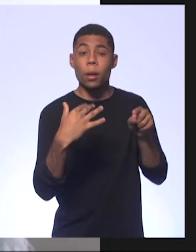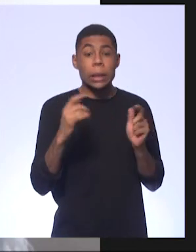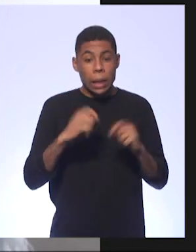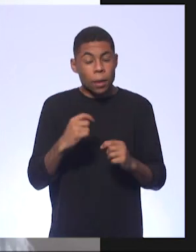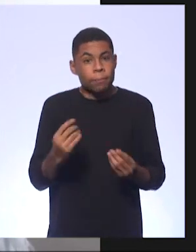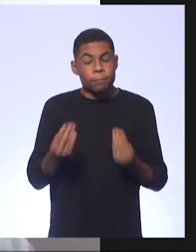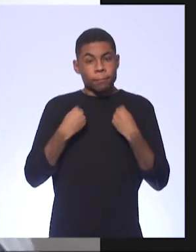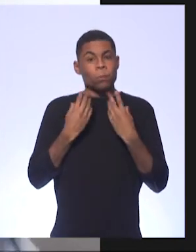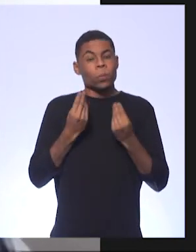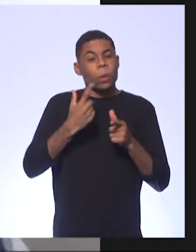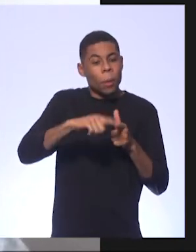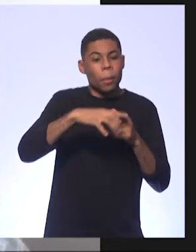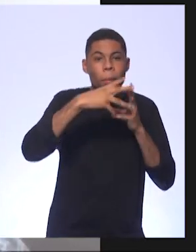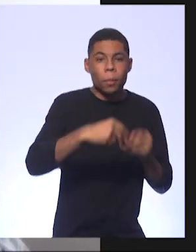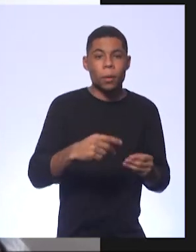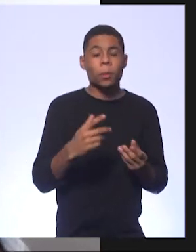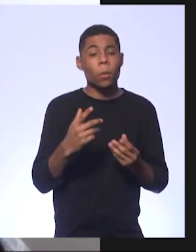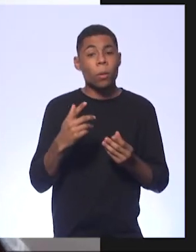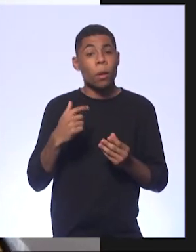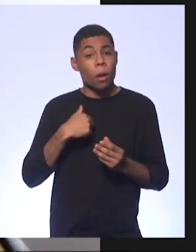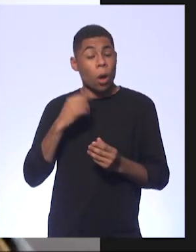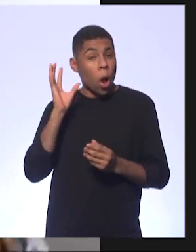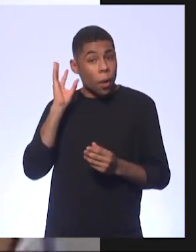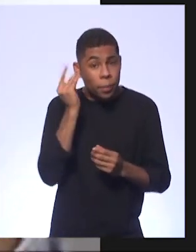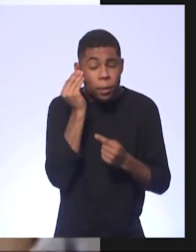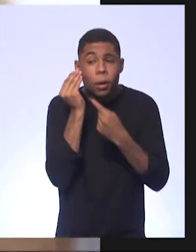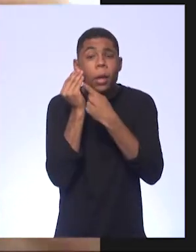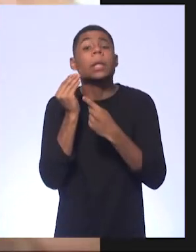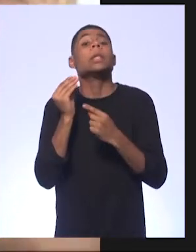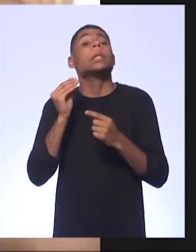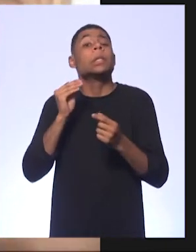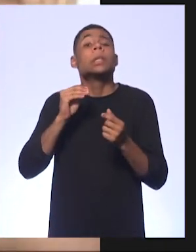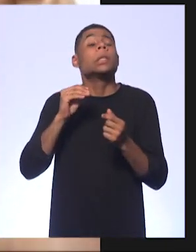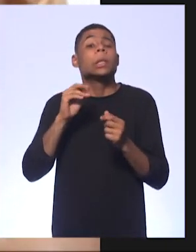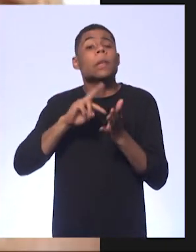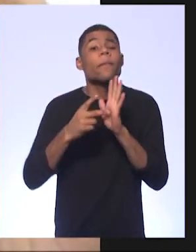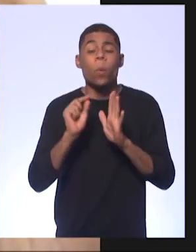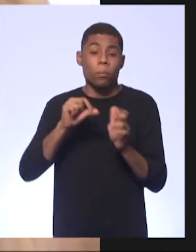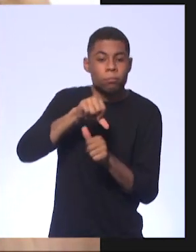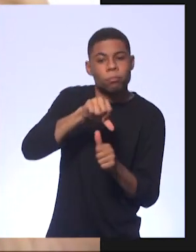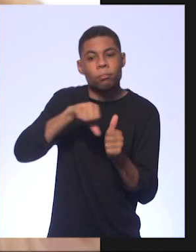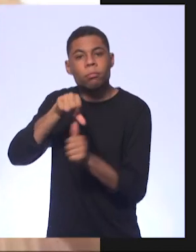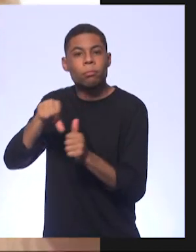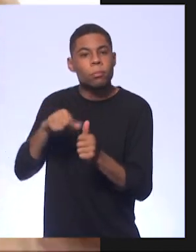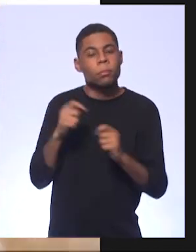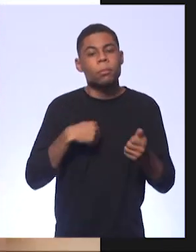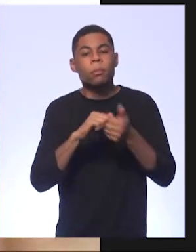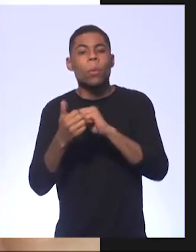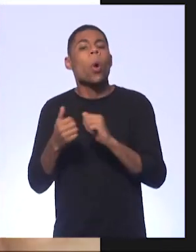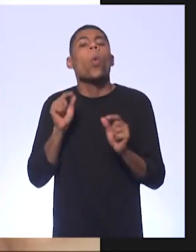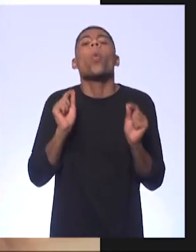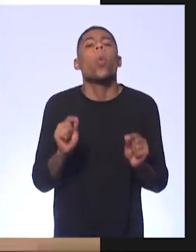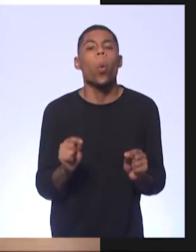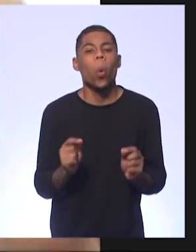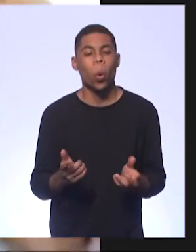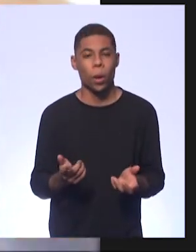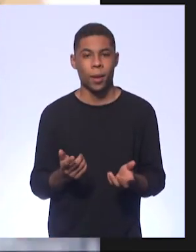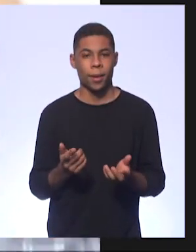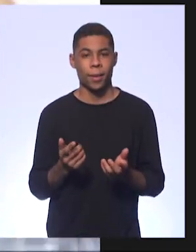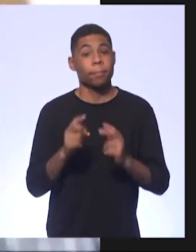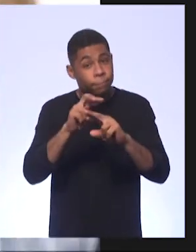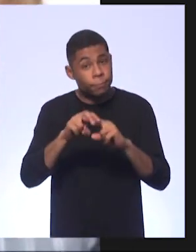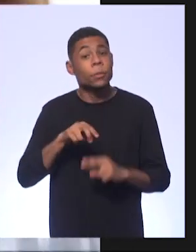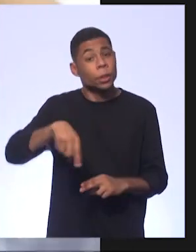vai tomar. Então, a competência significa mobilizar. Ora, mobilizar o quê? Então, a